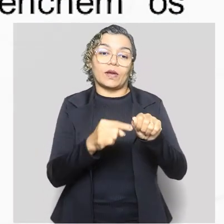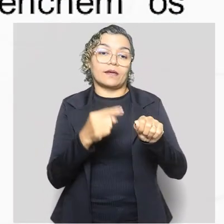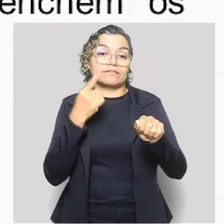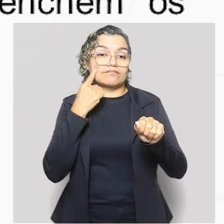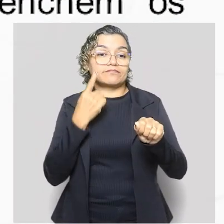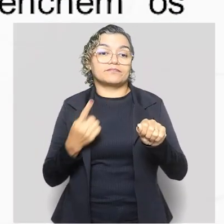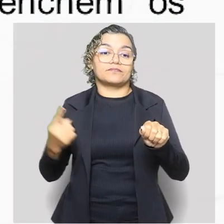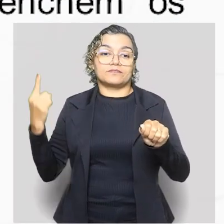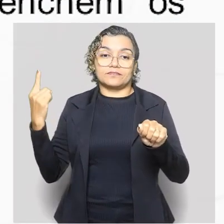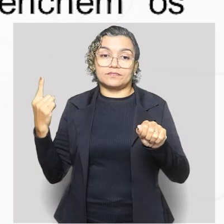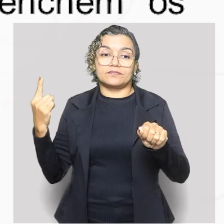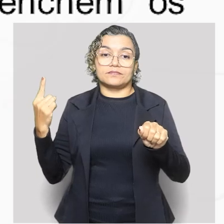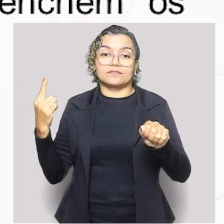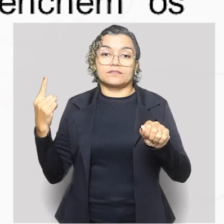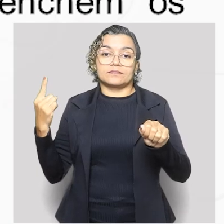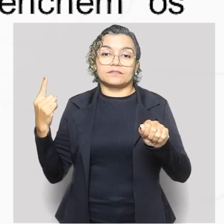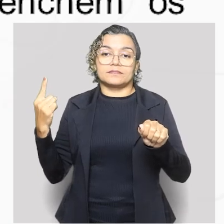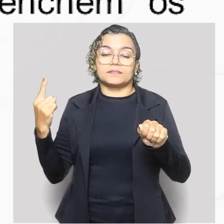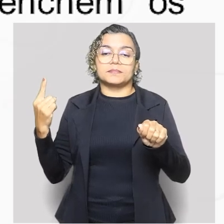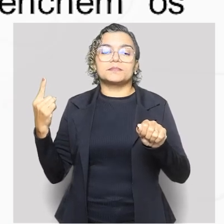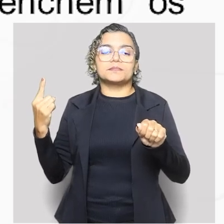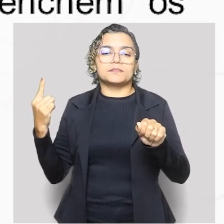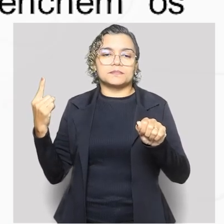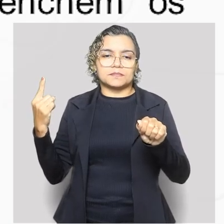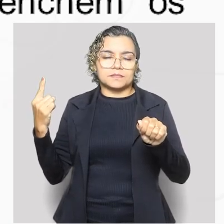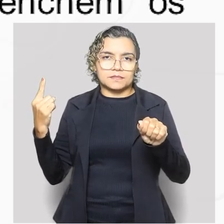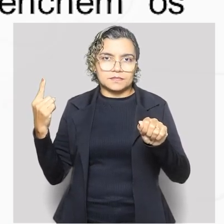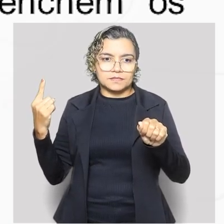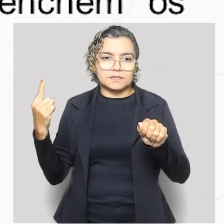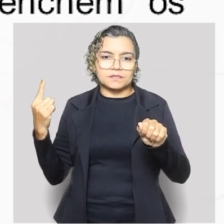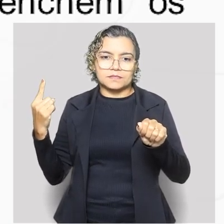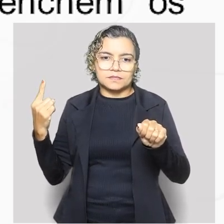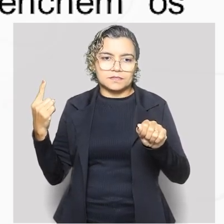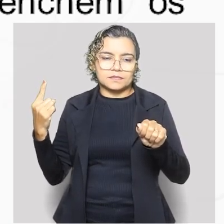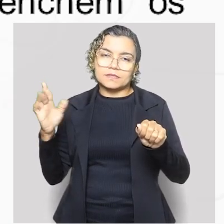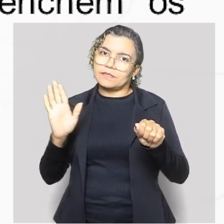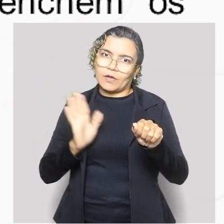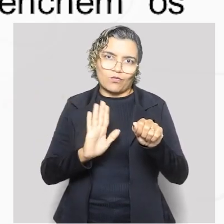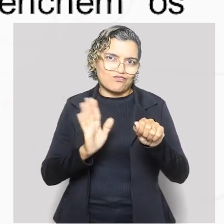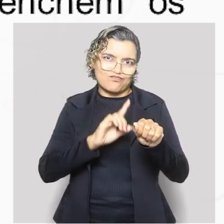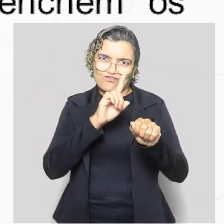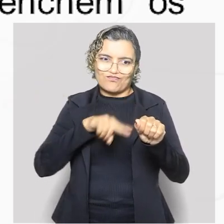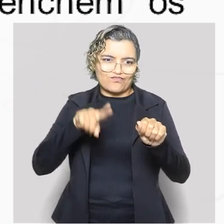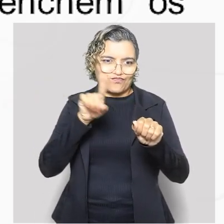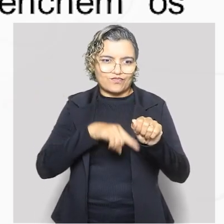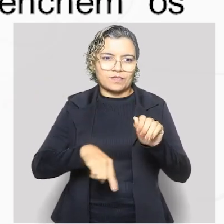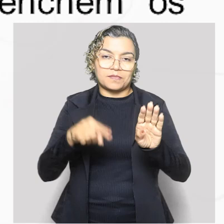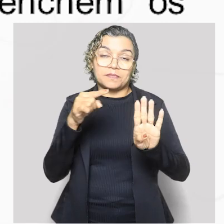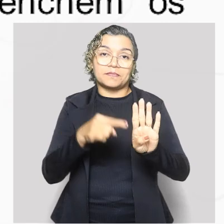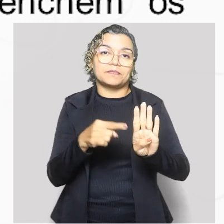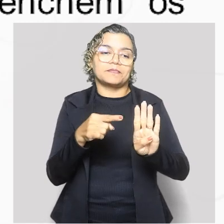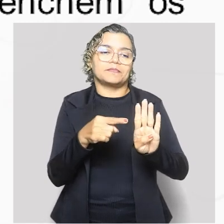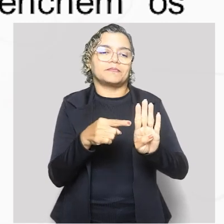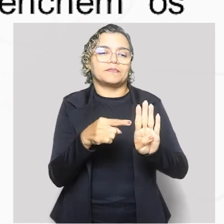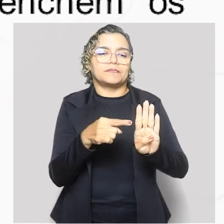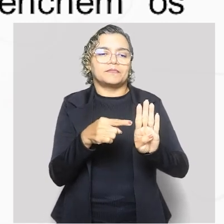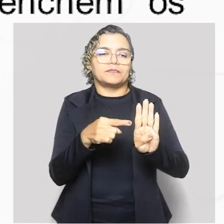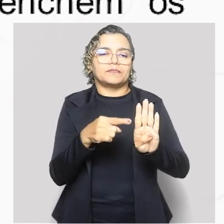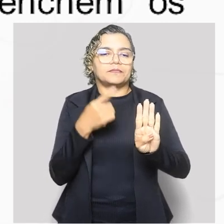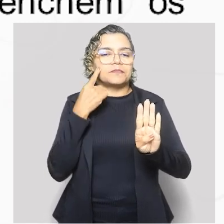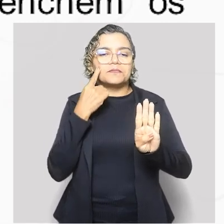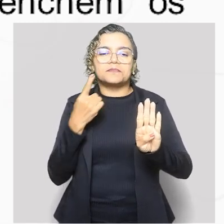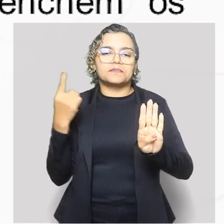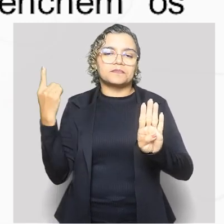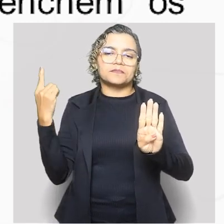ele fala que vírus e bactérias são seres vivos porque preenche todos os requisitos, a gente já viu que não. Na letra B, fala que nem vírus